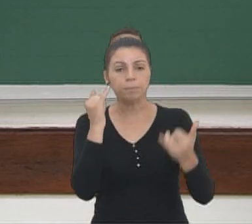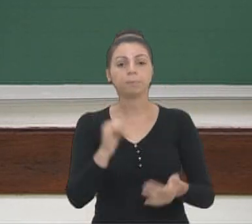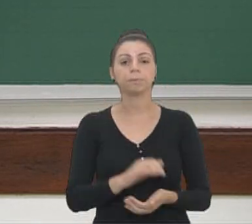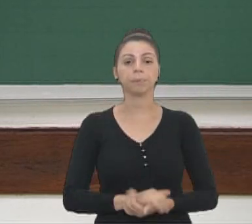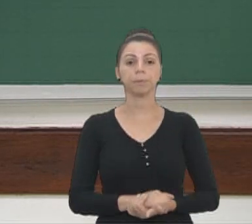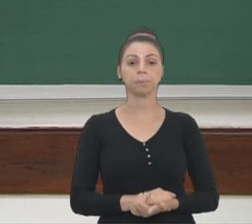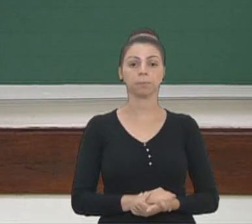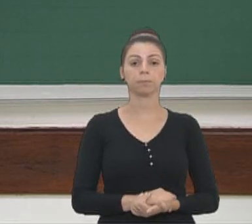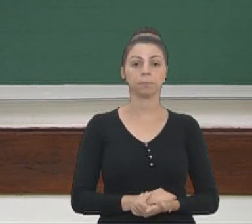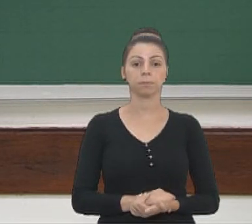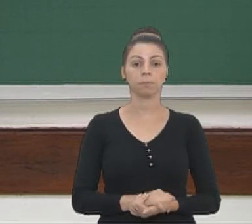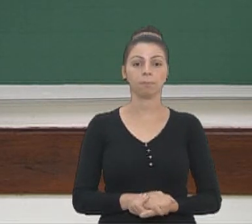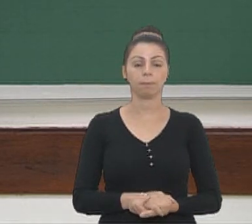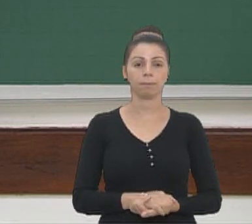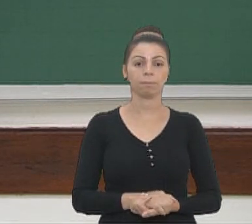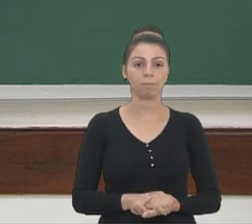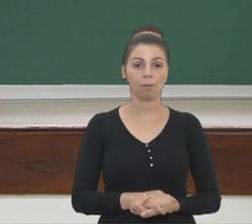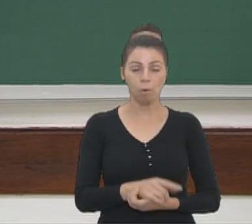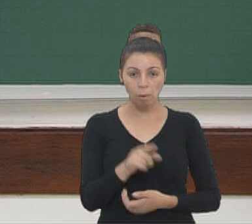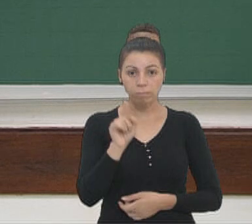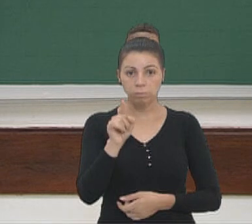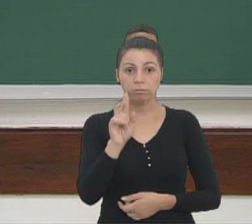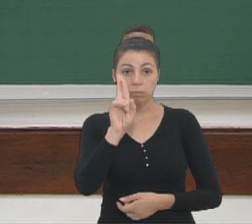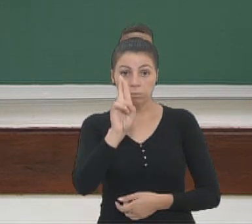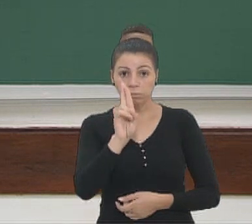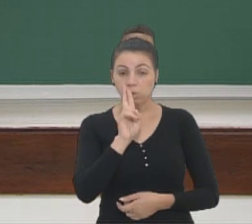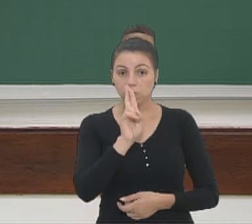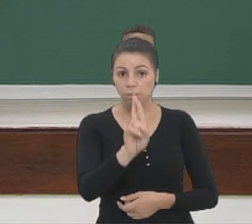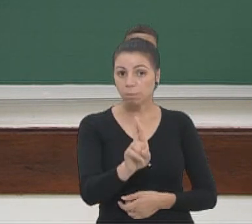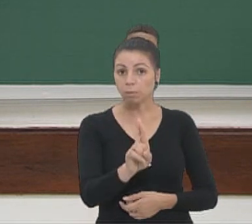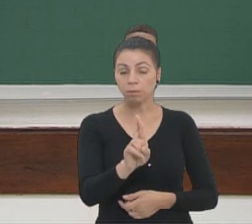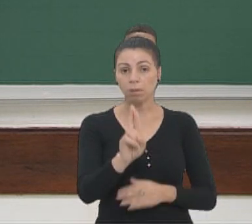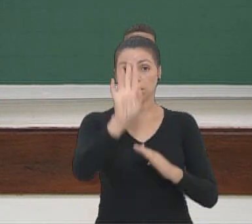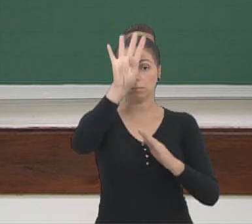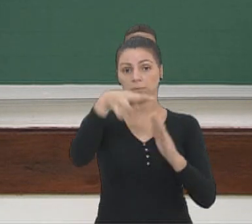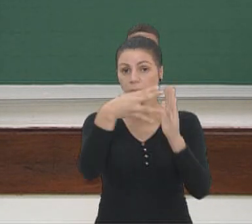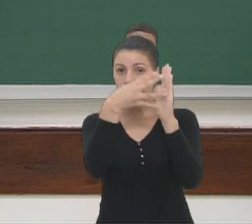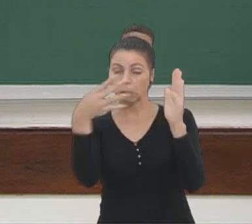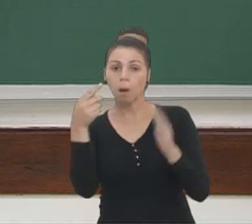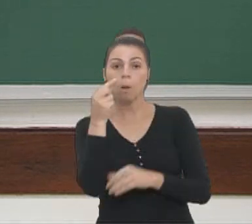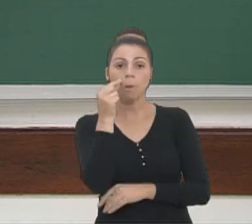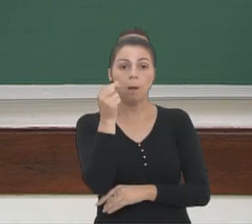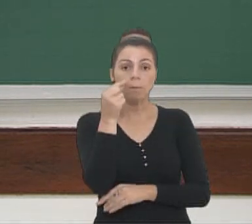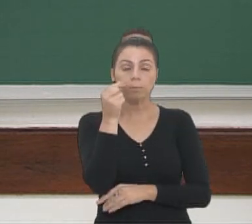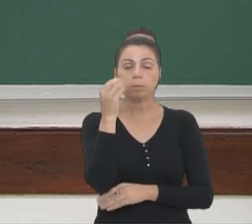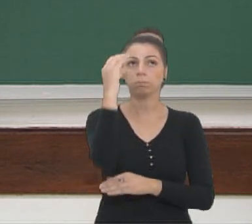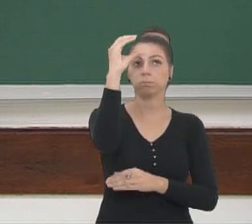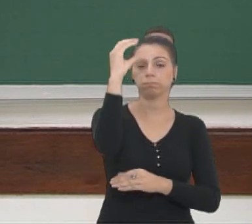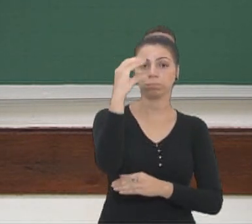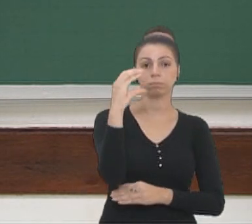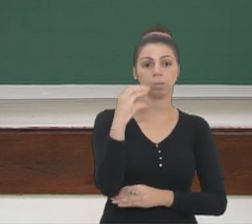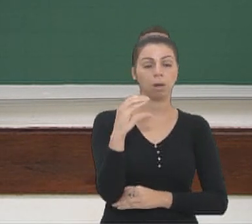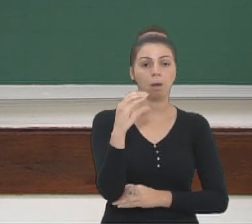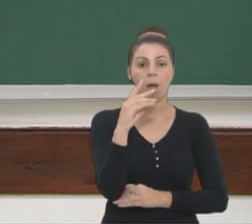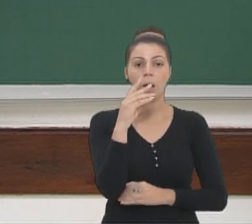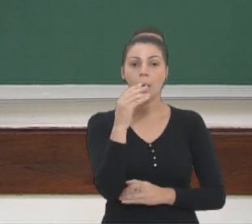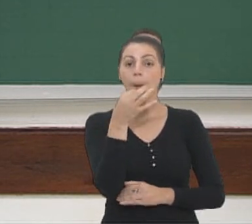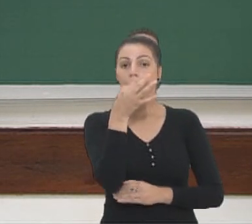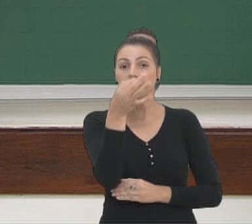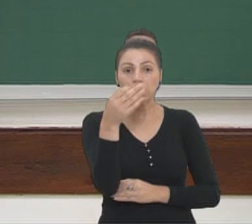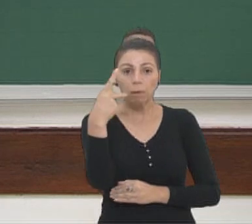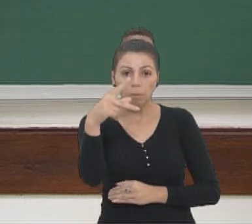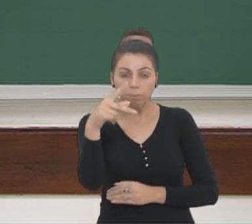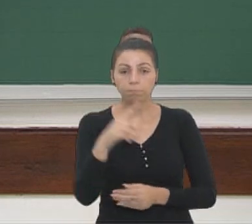lá. Você já respondeu a sua tabelinha, a lápis, né? Aí? Você já colocou aí o que você acha que é.